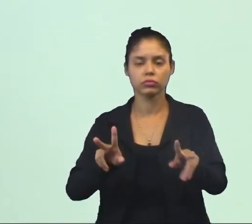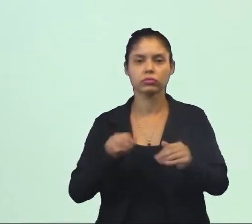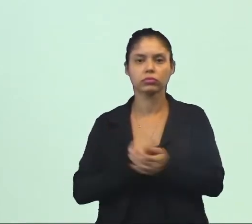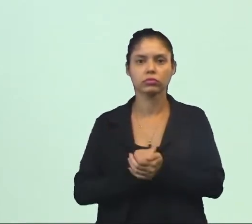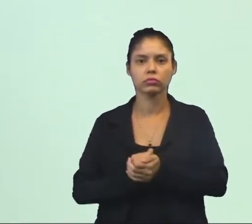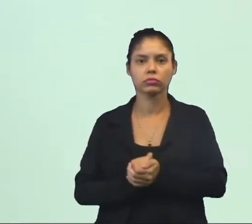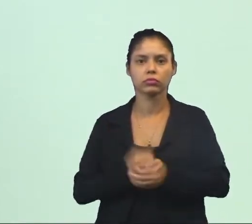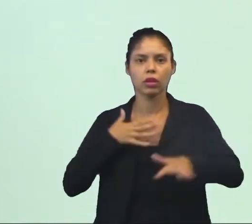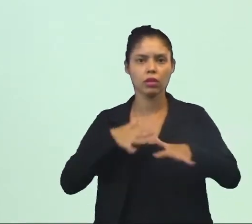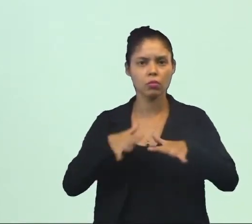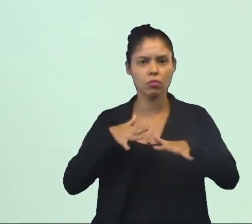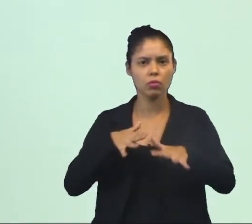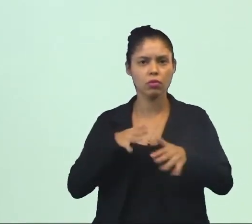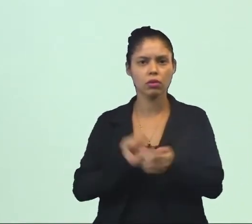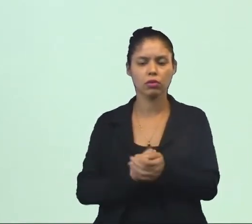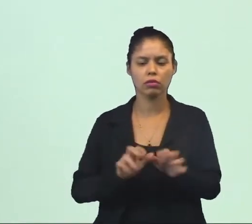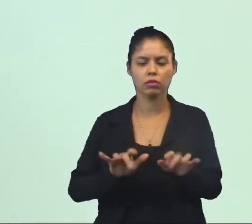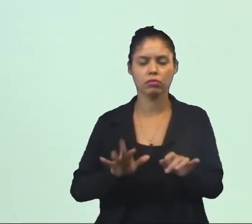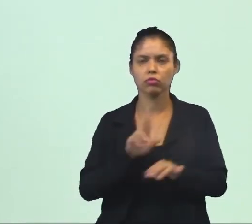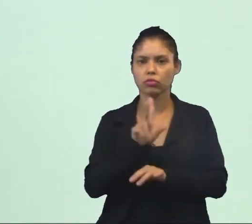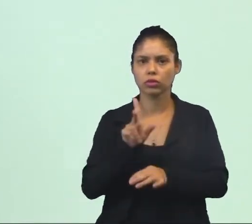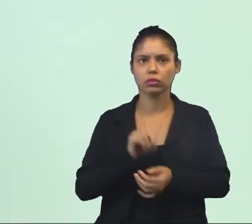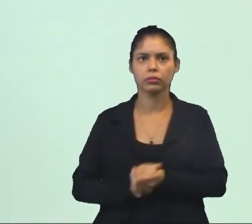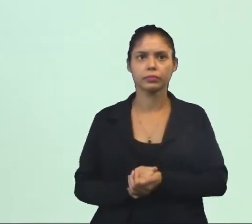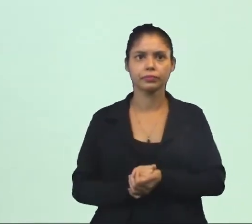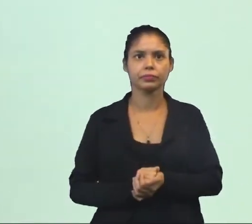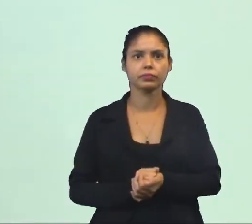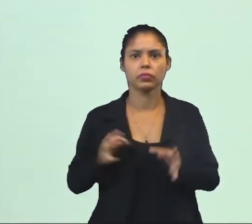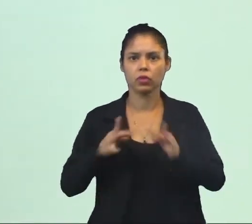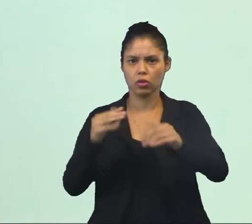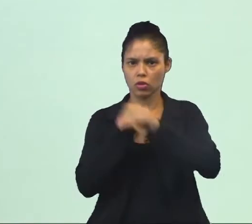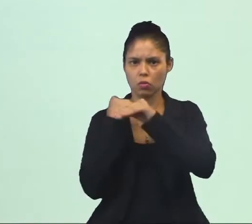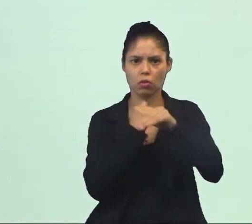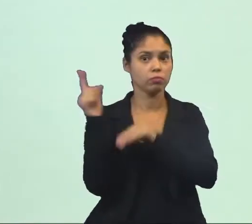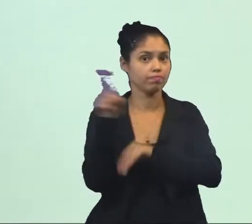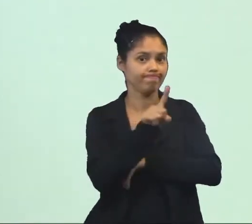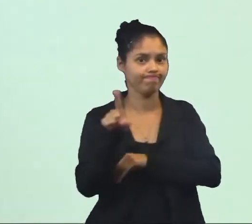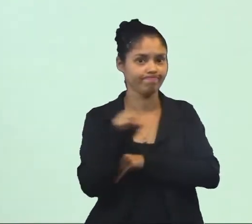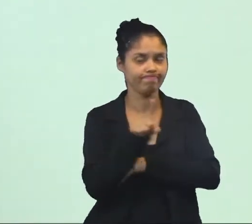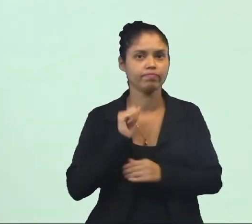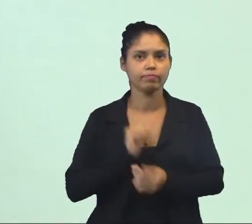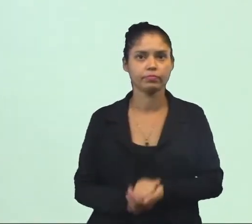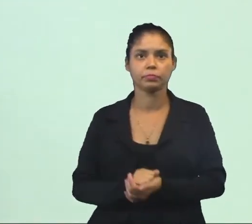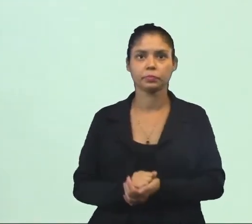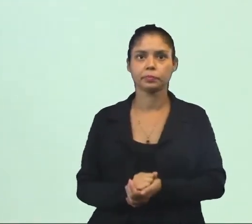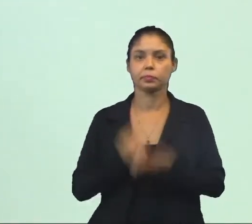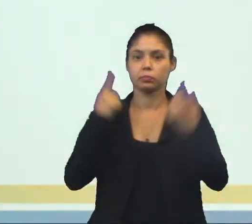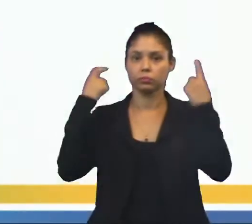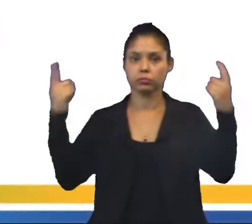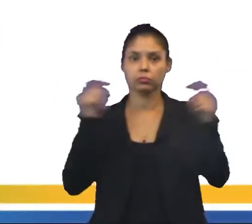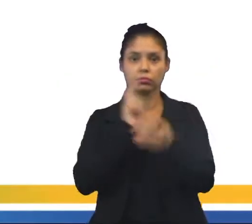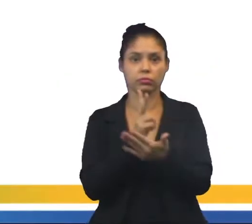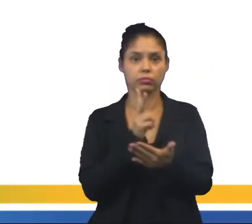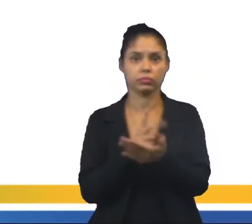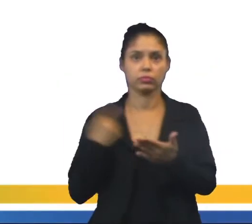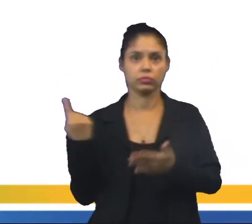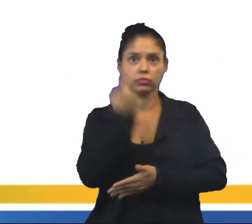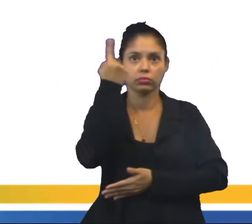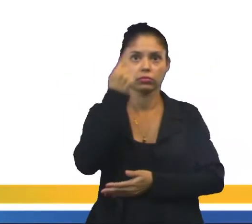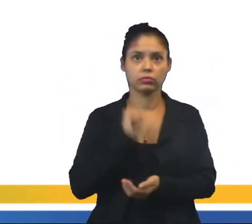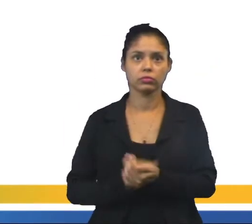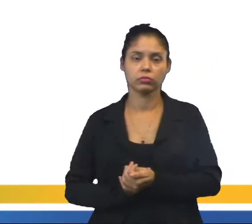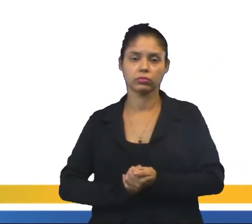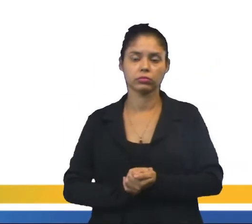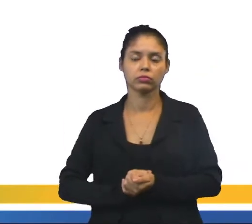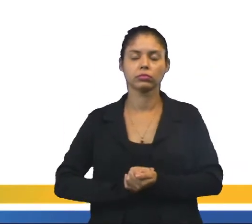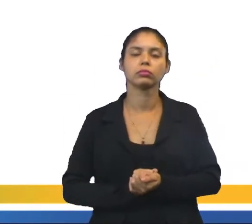um som para o outro, né? Então, você pode dizer que o som é tudo iguais? Não, né? O som tem sempre a mesma altura, então quando você